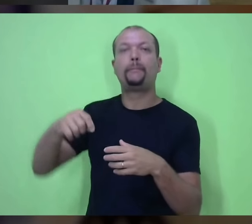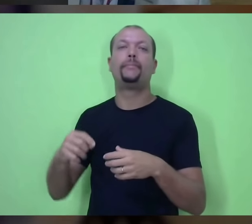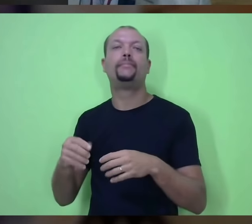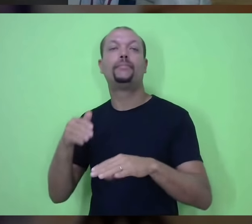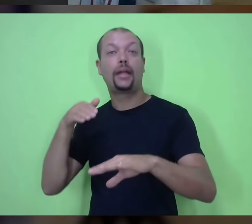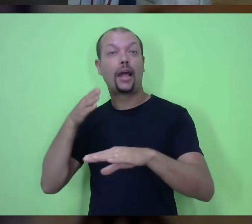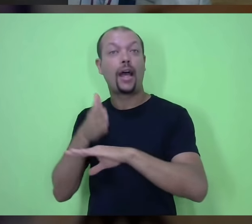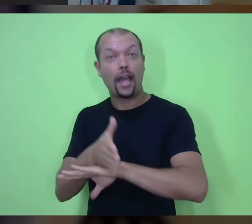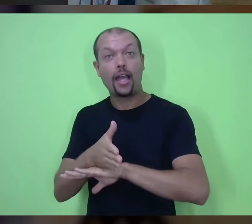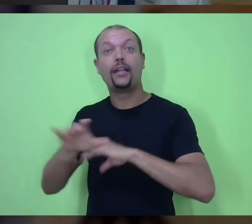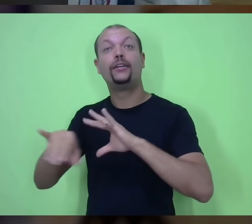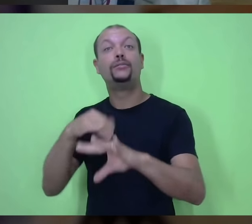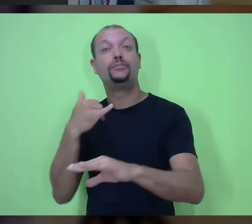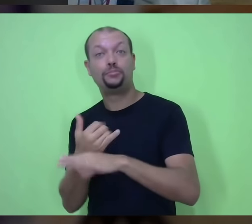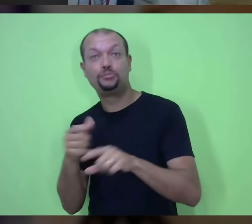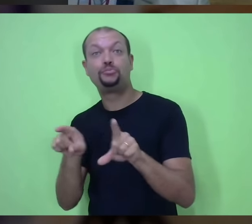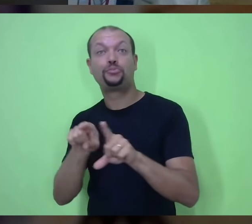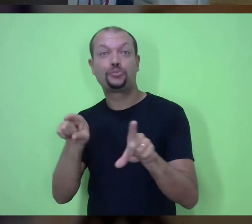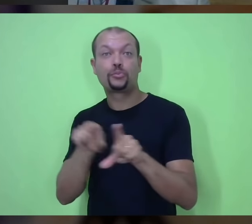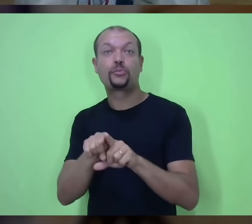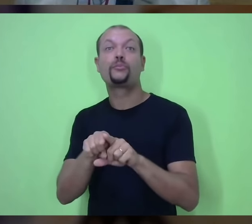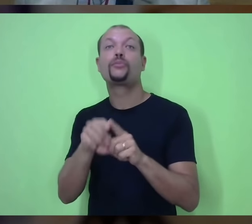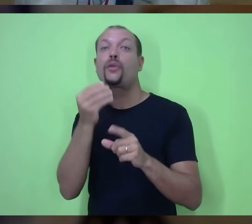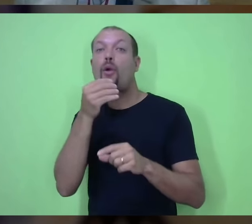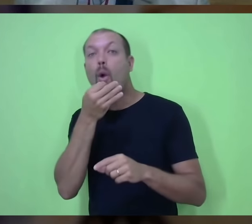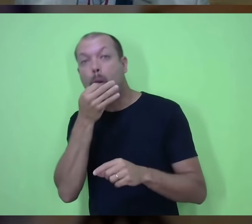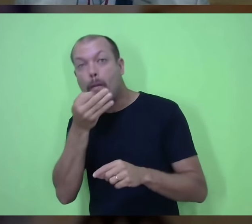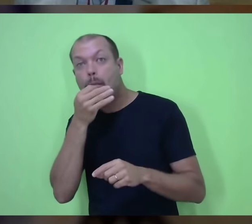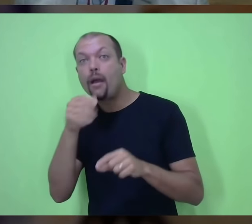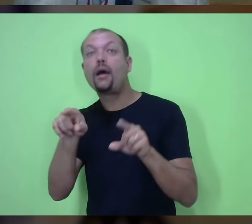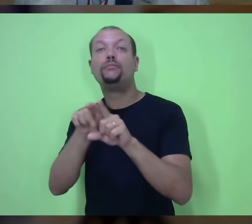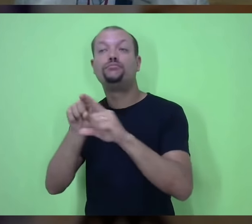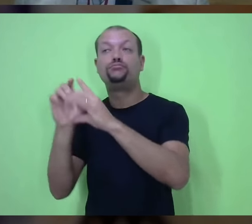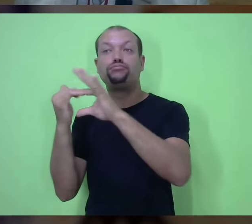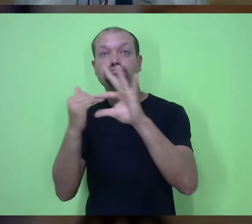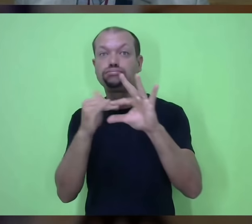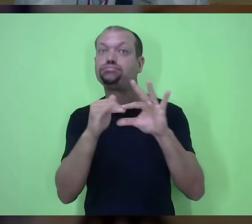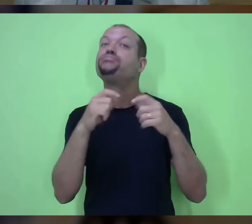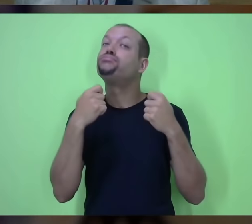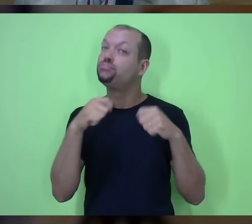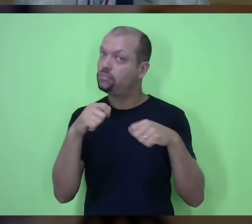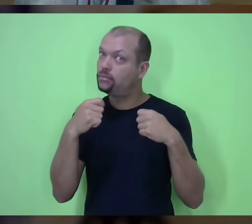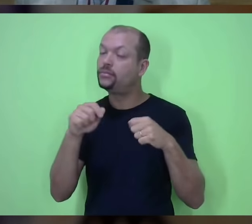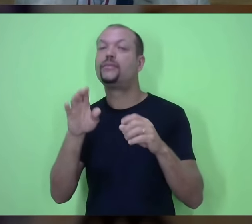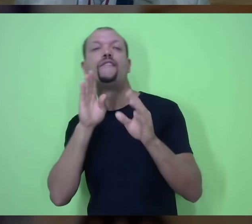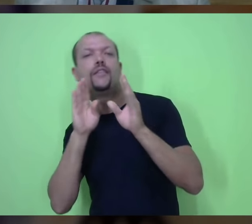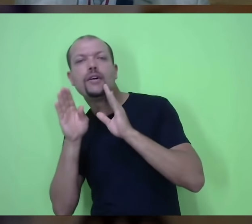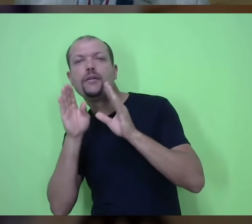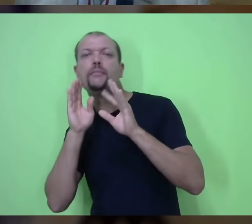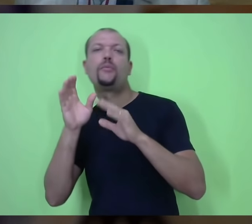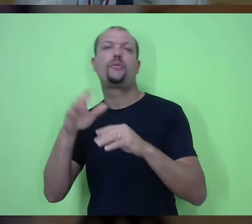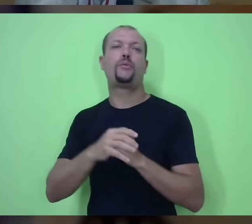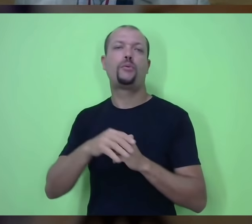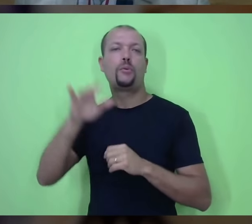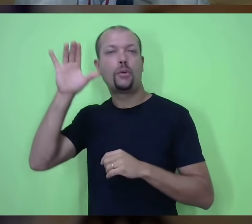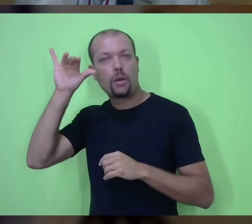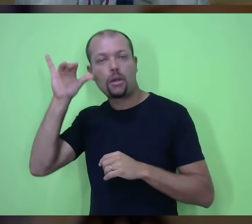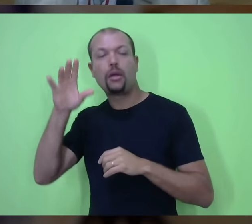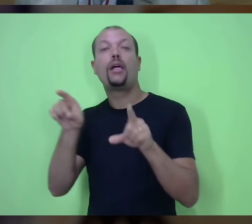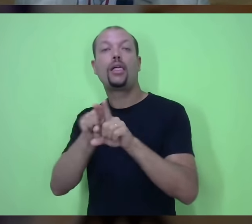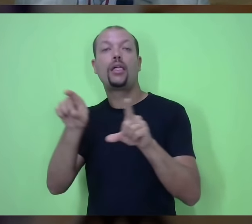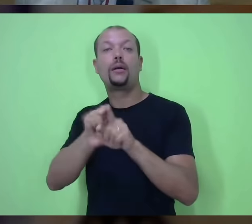no canal. Você precisa deixar o seu like aqui, fazer um comentário e também se inscrever nas redes sociais